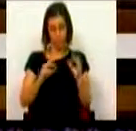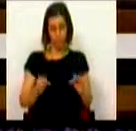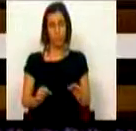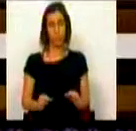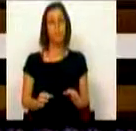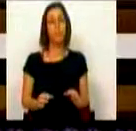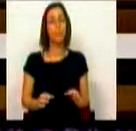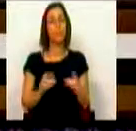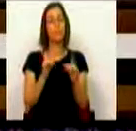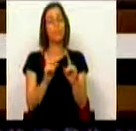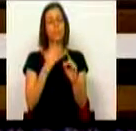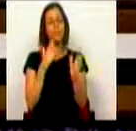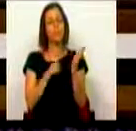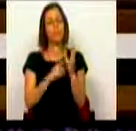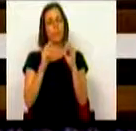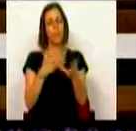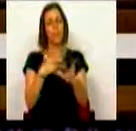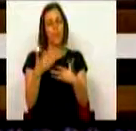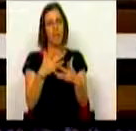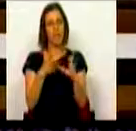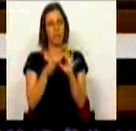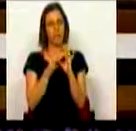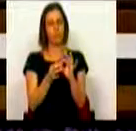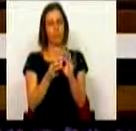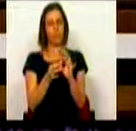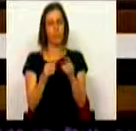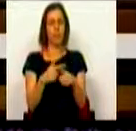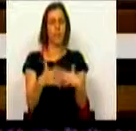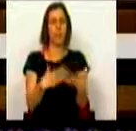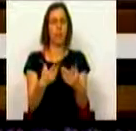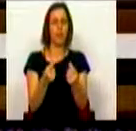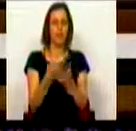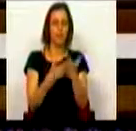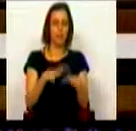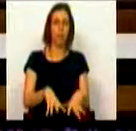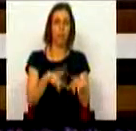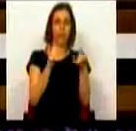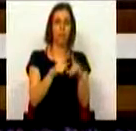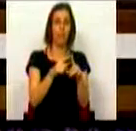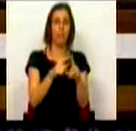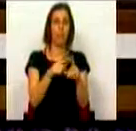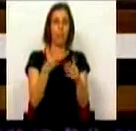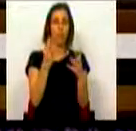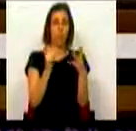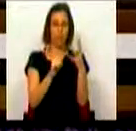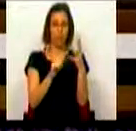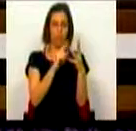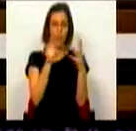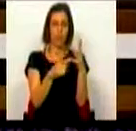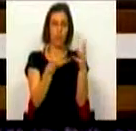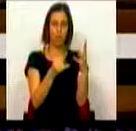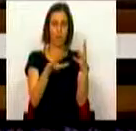Efetivamente, uma verdadeira relação estreita com a dinâmica do crescimento económico entre o quarto trimestre de